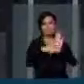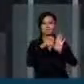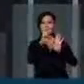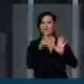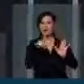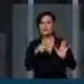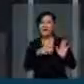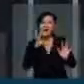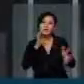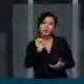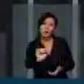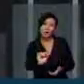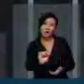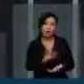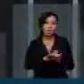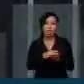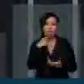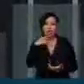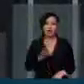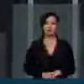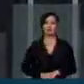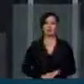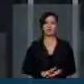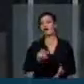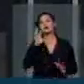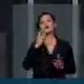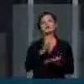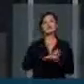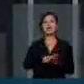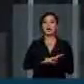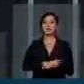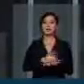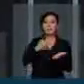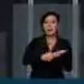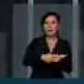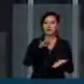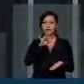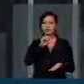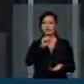coisa nenhuma. O primeiro é o pacto fiscal, ou seja, mais arroxo. Do que se trata?